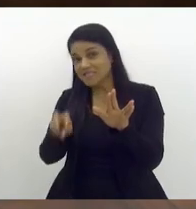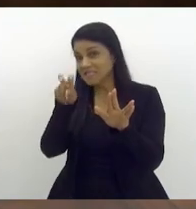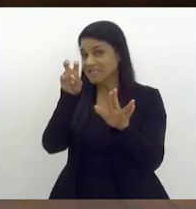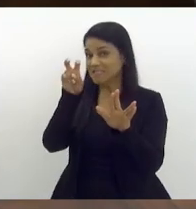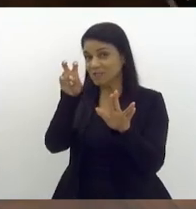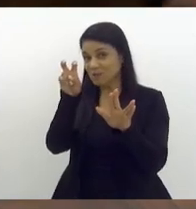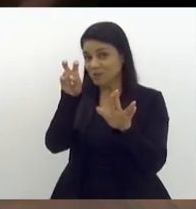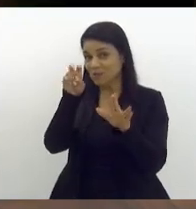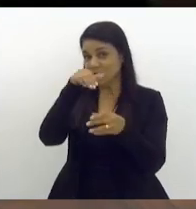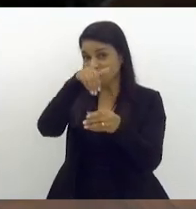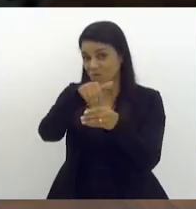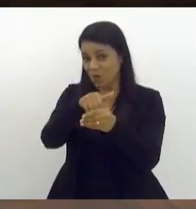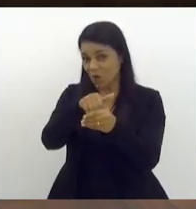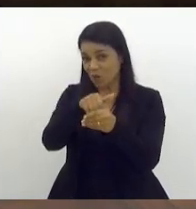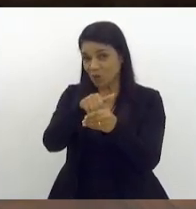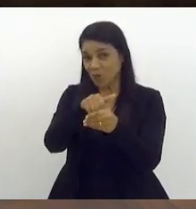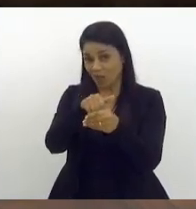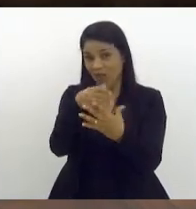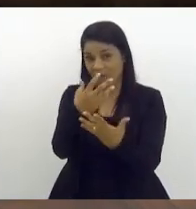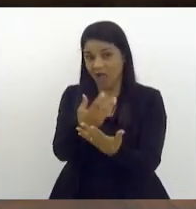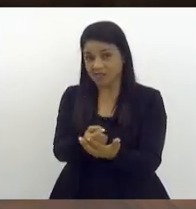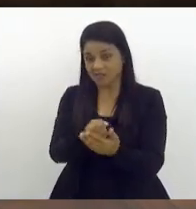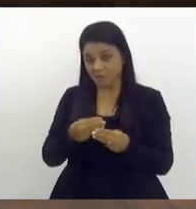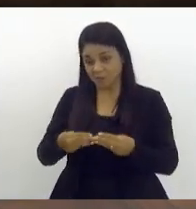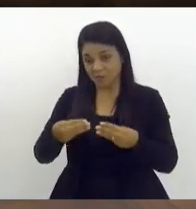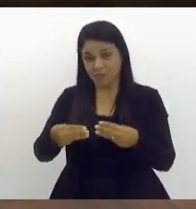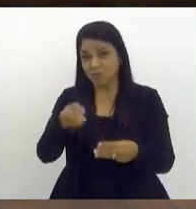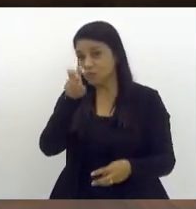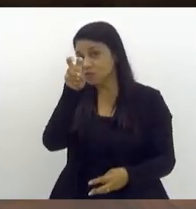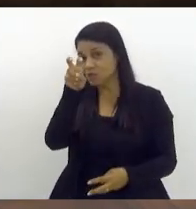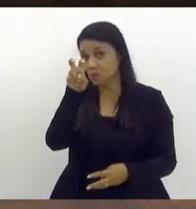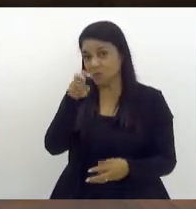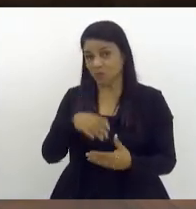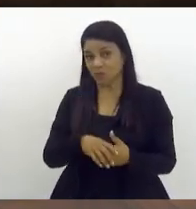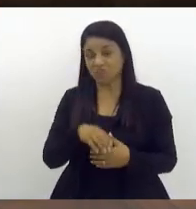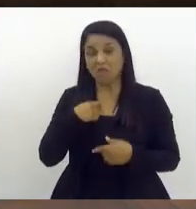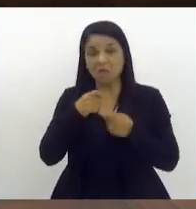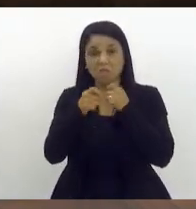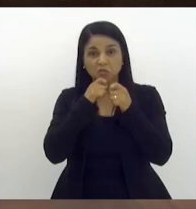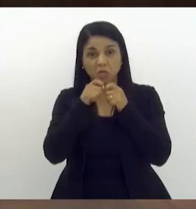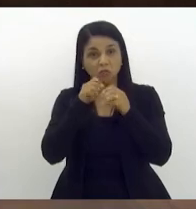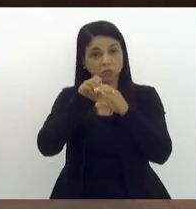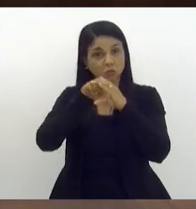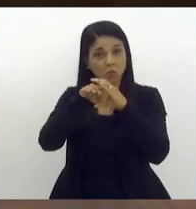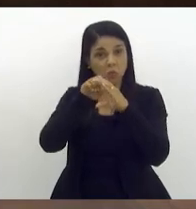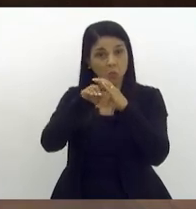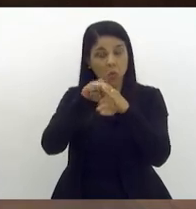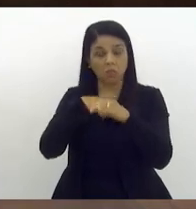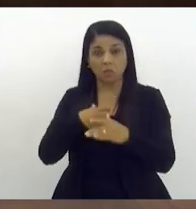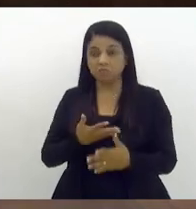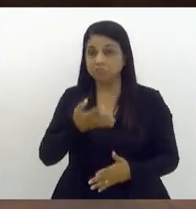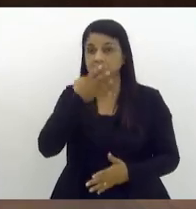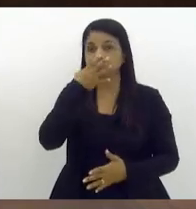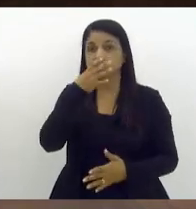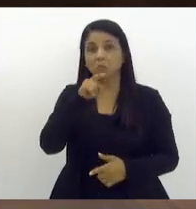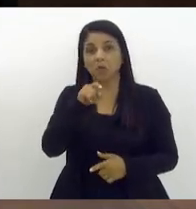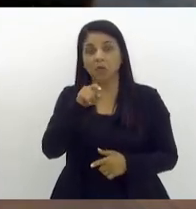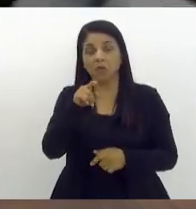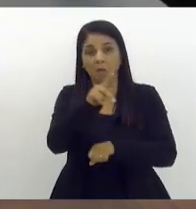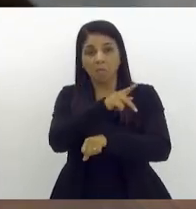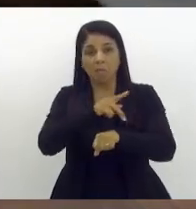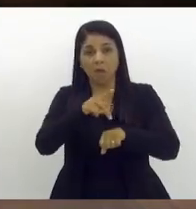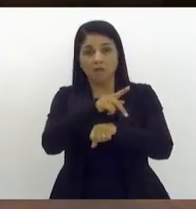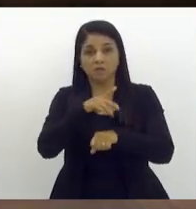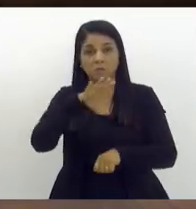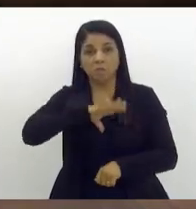ministros. Eu vi uma reportagem há poucos dias atrás, até da Rede Globo, fiquei, por incrível que pareça, falando de países como